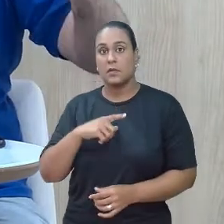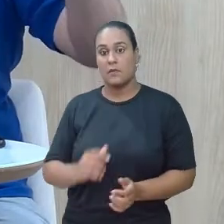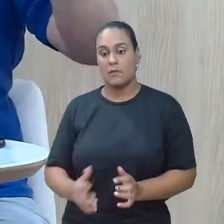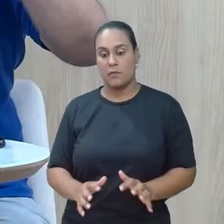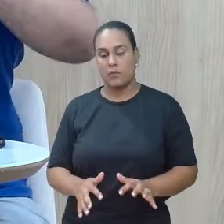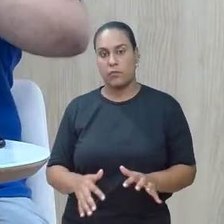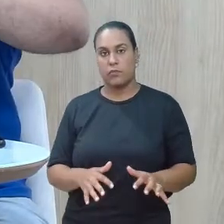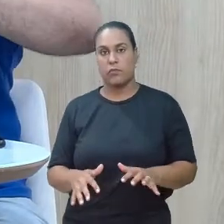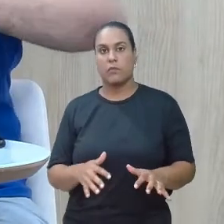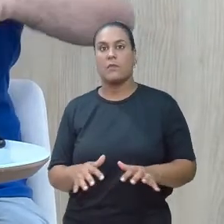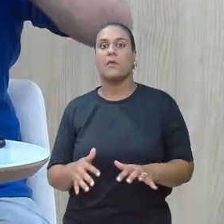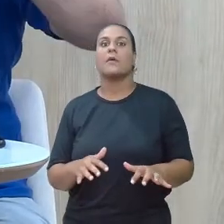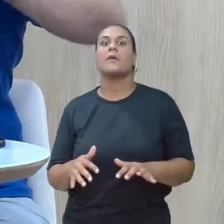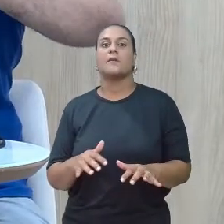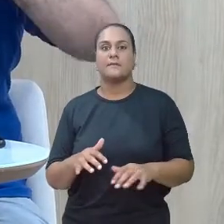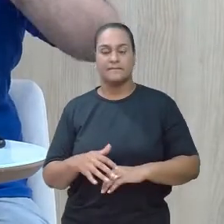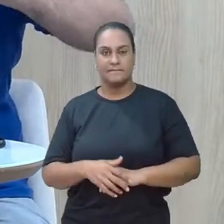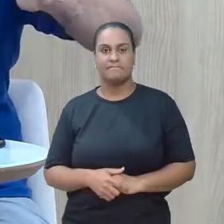de